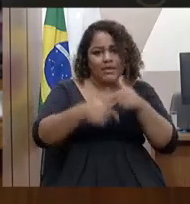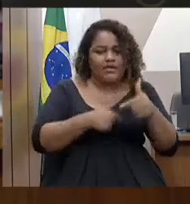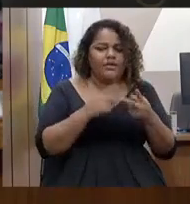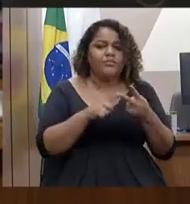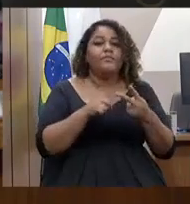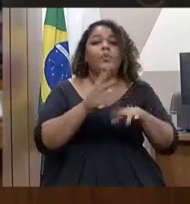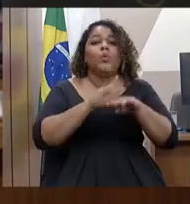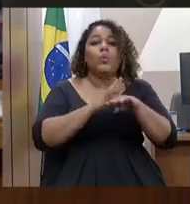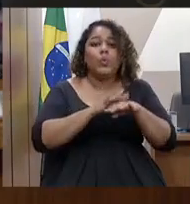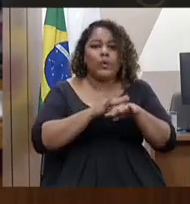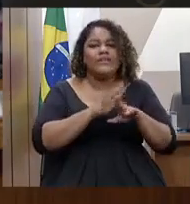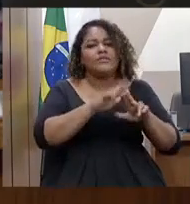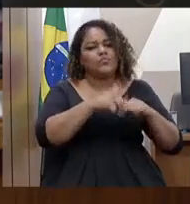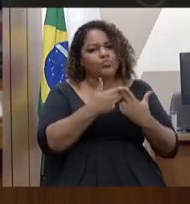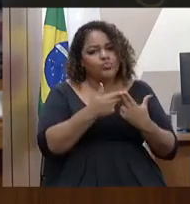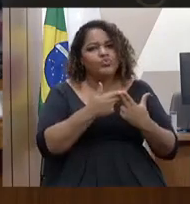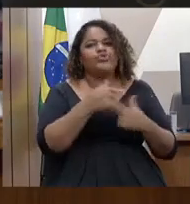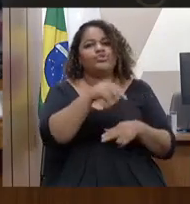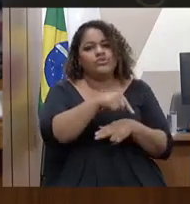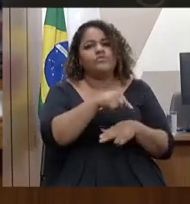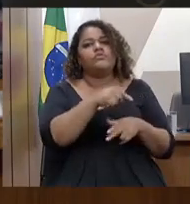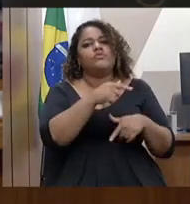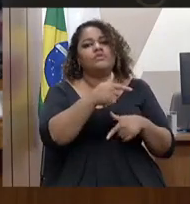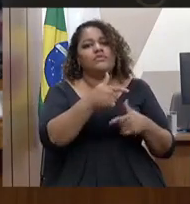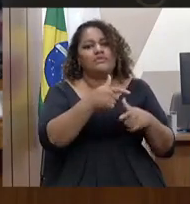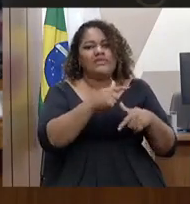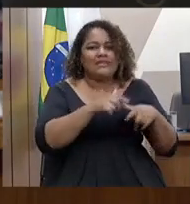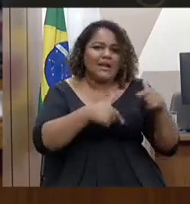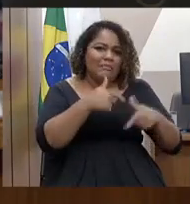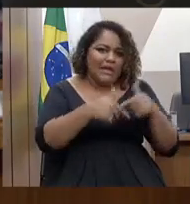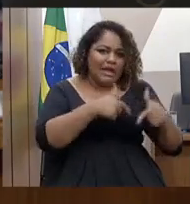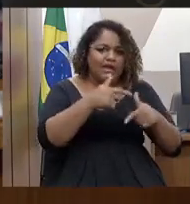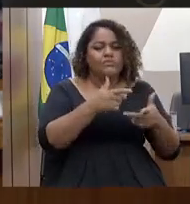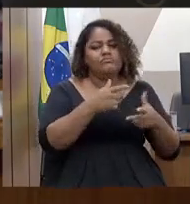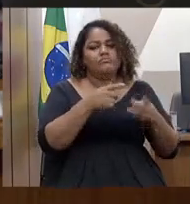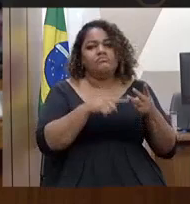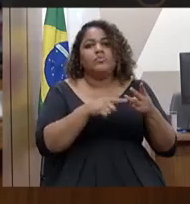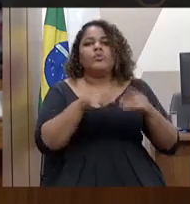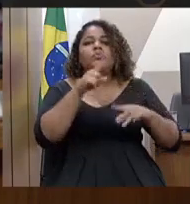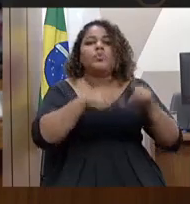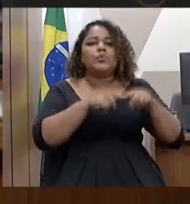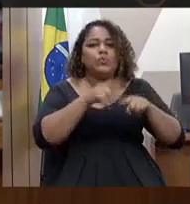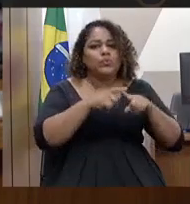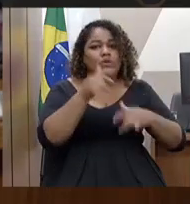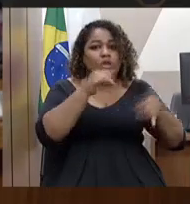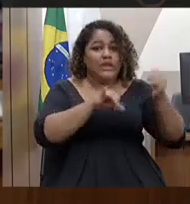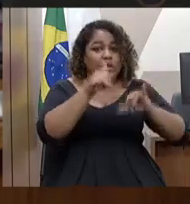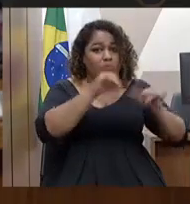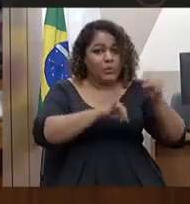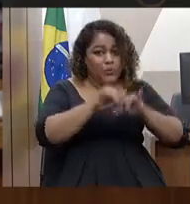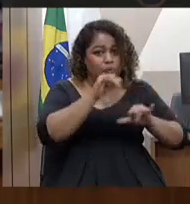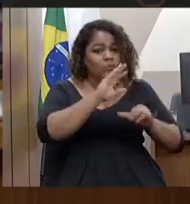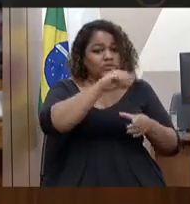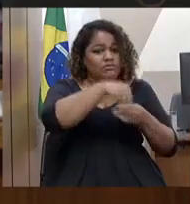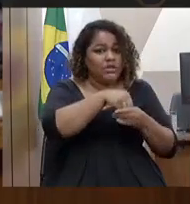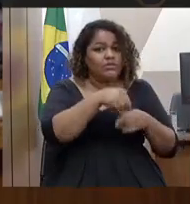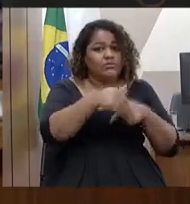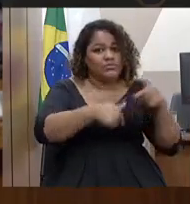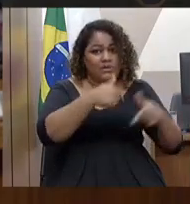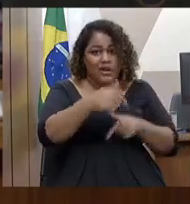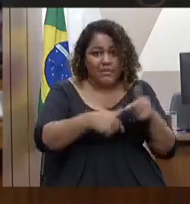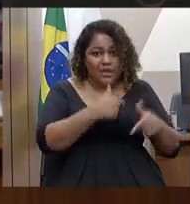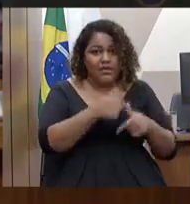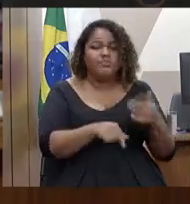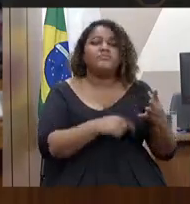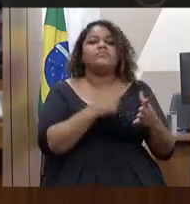dos elementos químicos que podem estar presentes na numa atividade da forma da questão da ergonomia né das condições